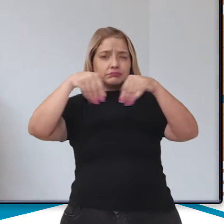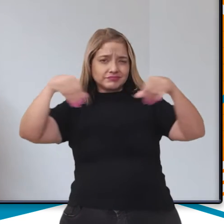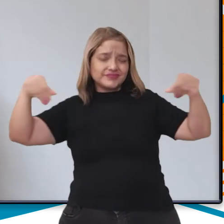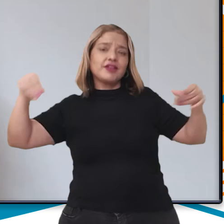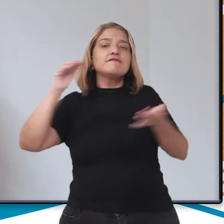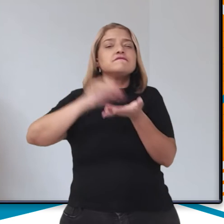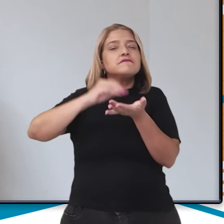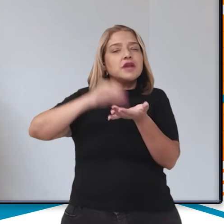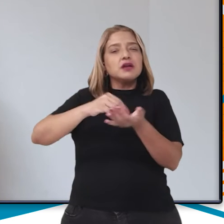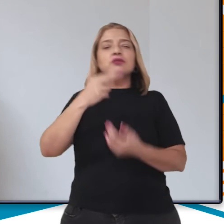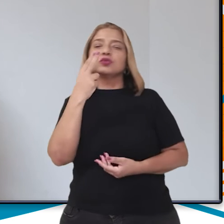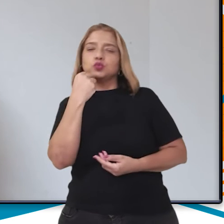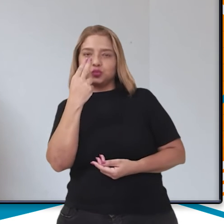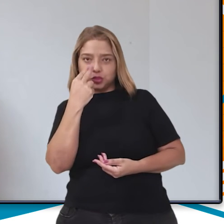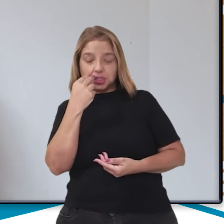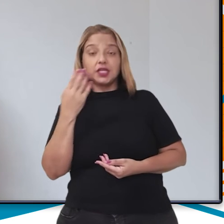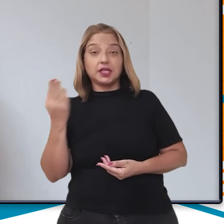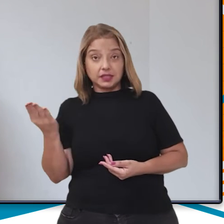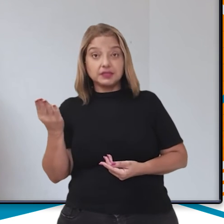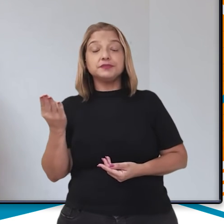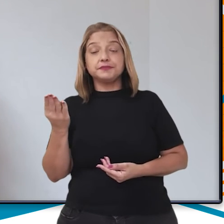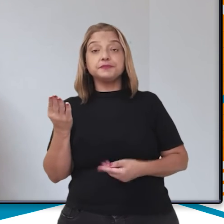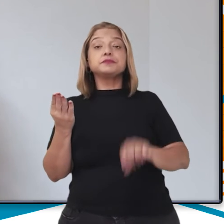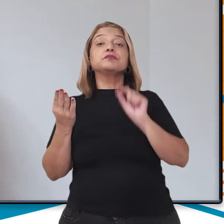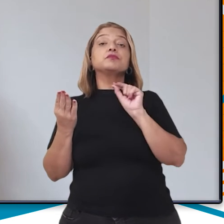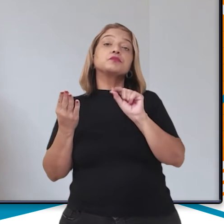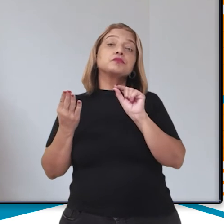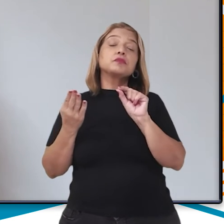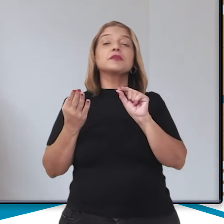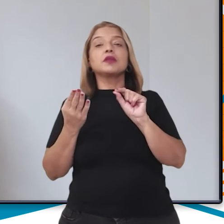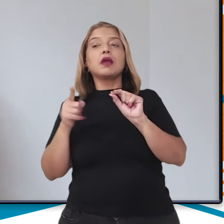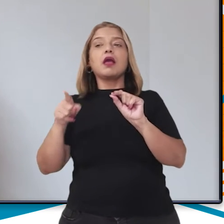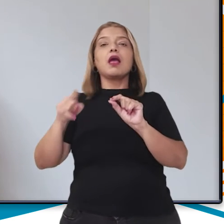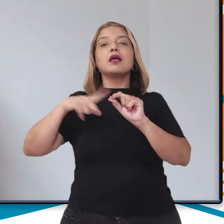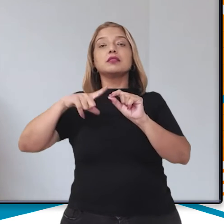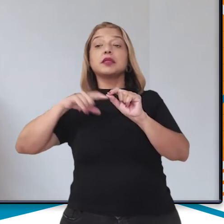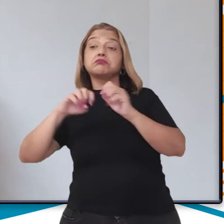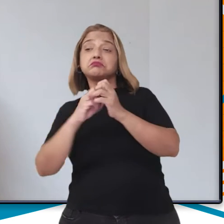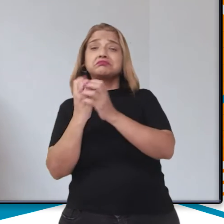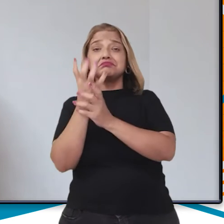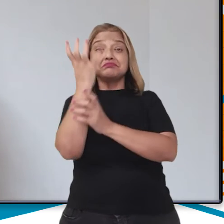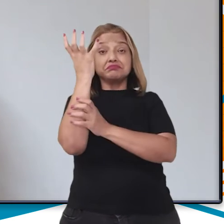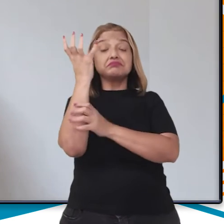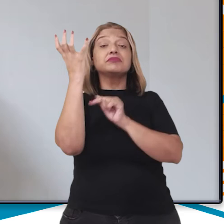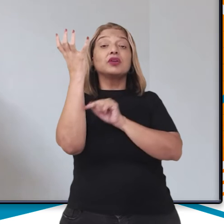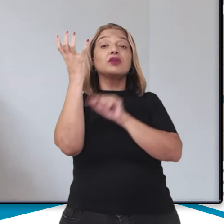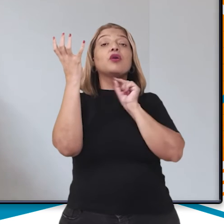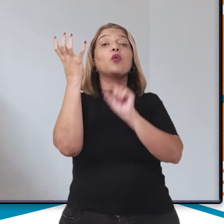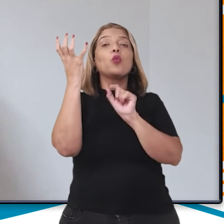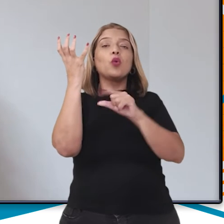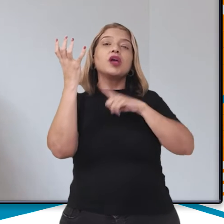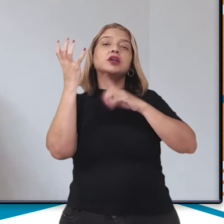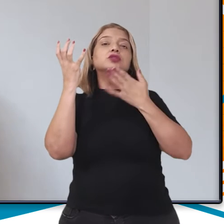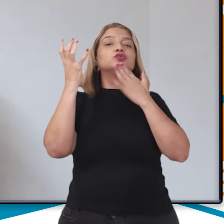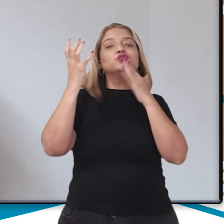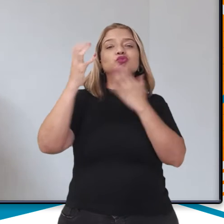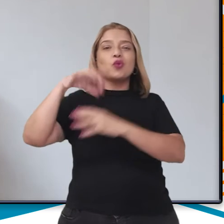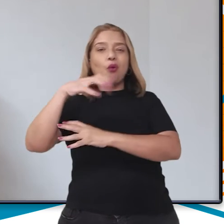pobre em nutrientes, ou a falta deles, proporciona o crescimento da árvore de